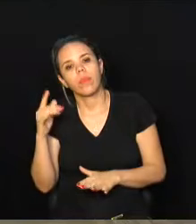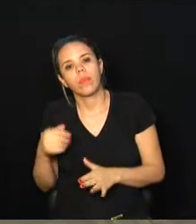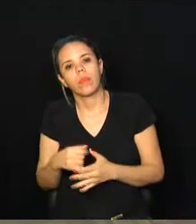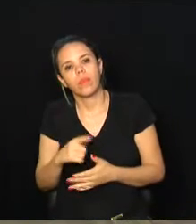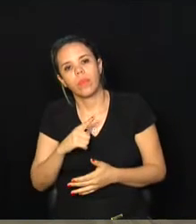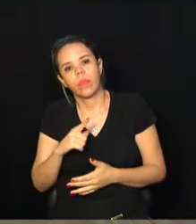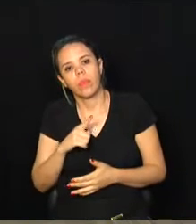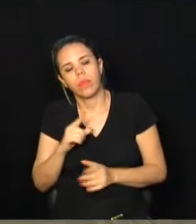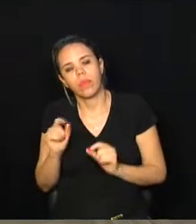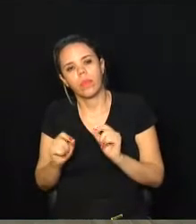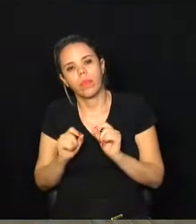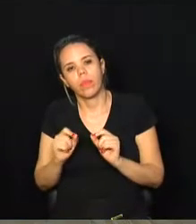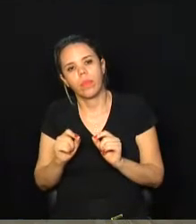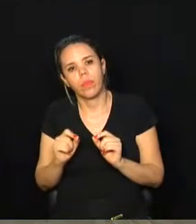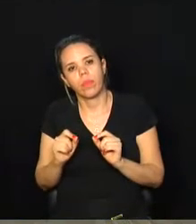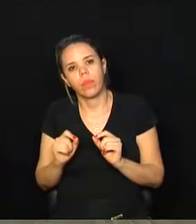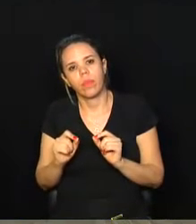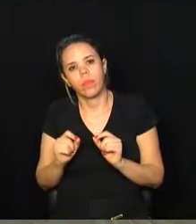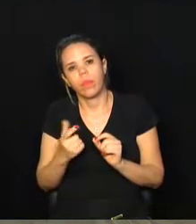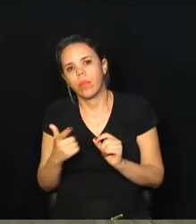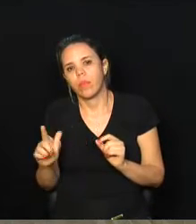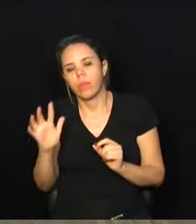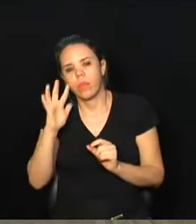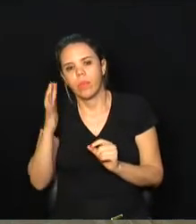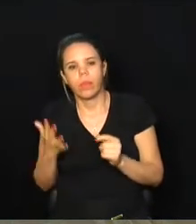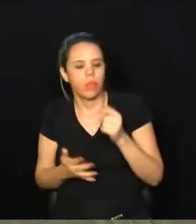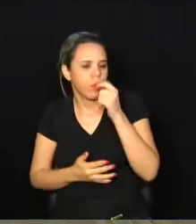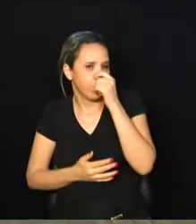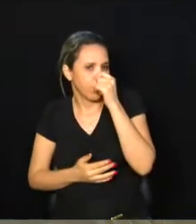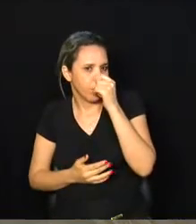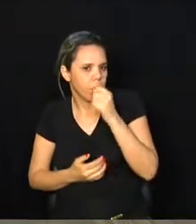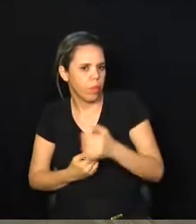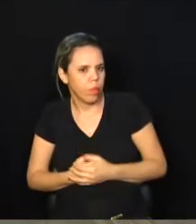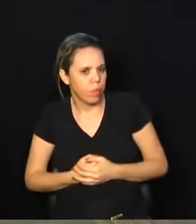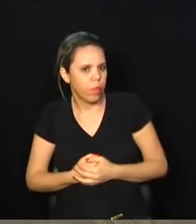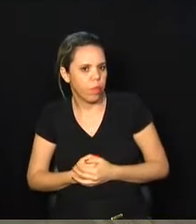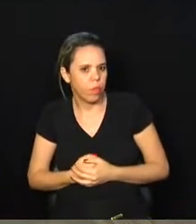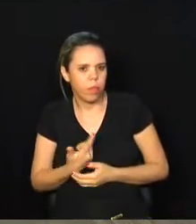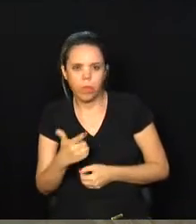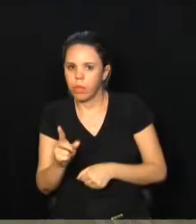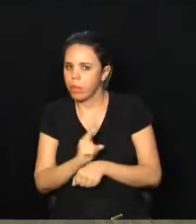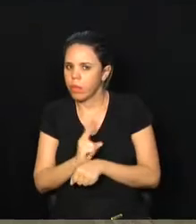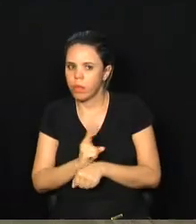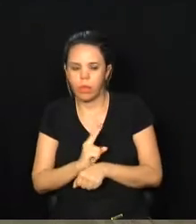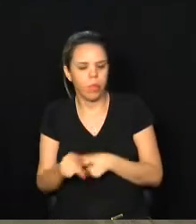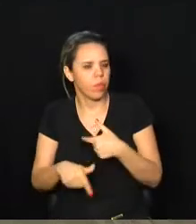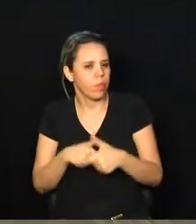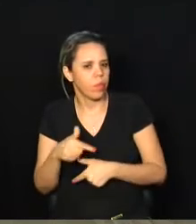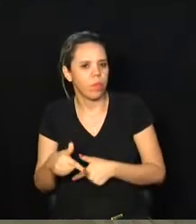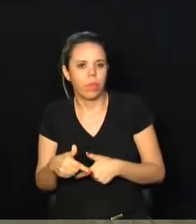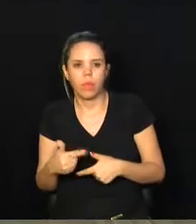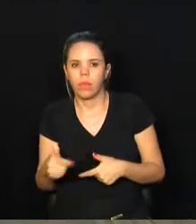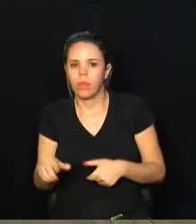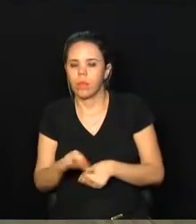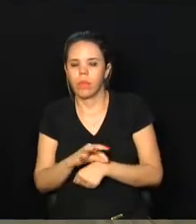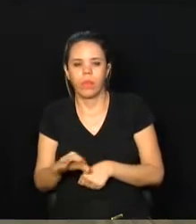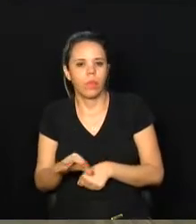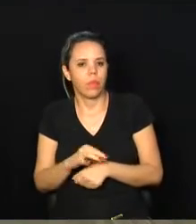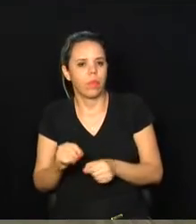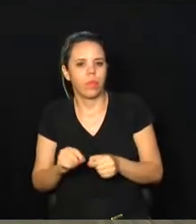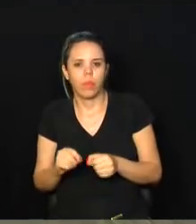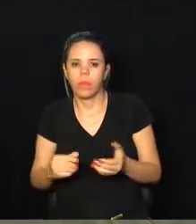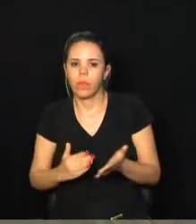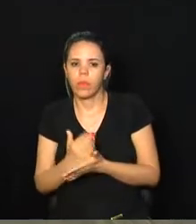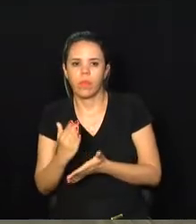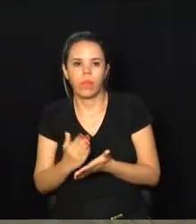uma questão de que a gente está muito sem respaldo e muito insegura para trabalhar. A gente está deixando de ser arquiteto e está fazendo